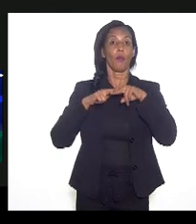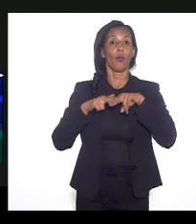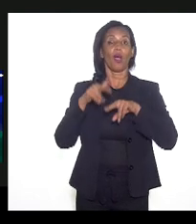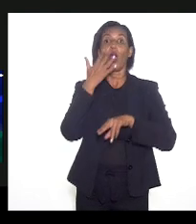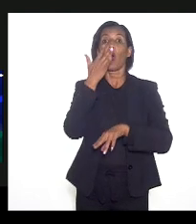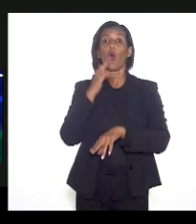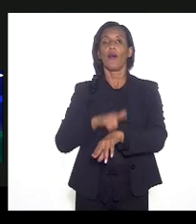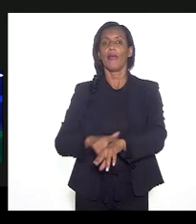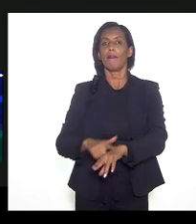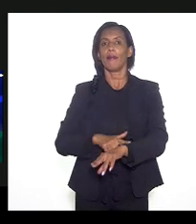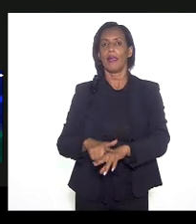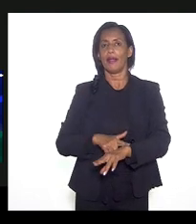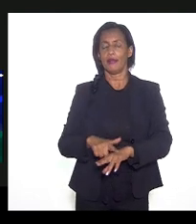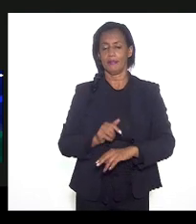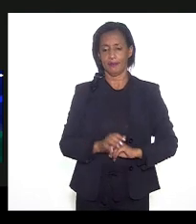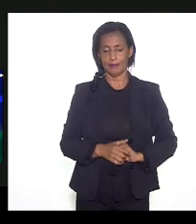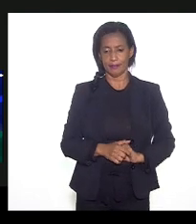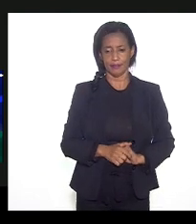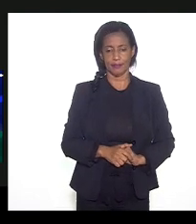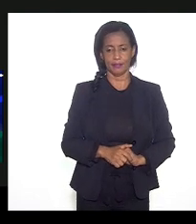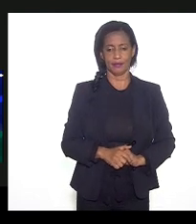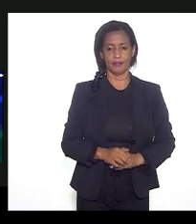da sua pele.